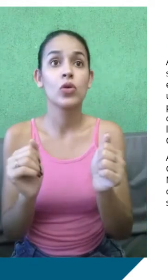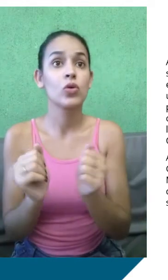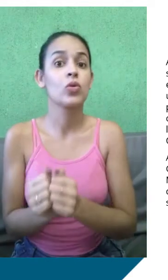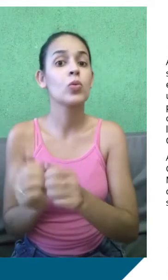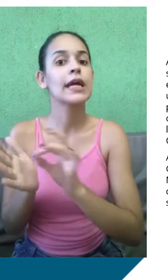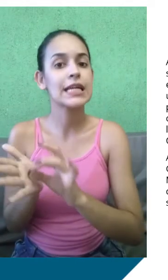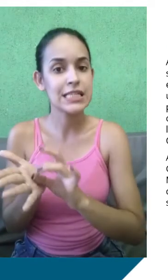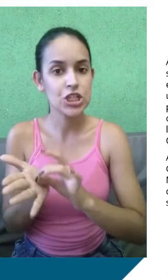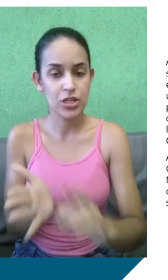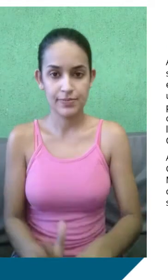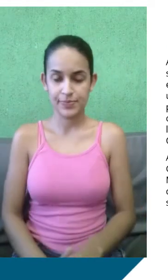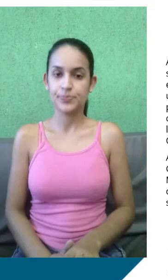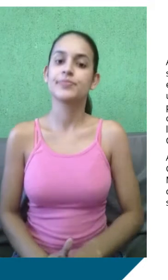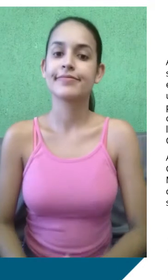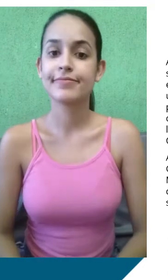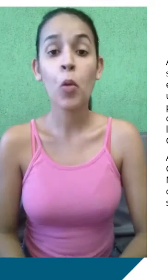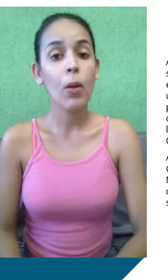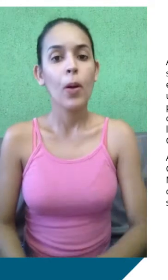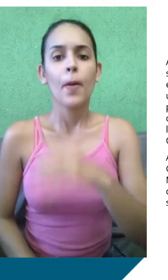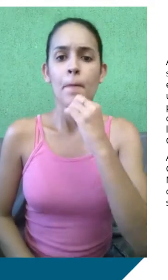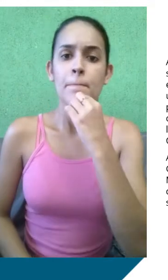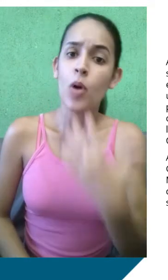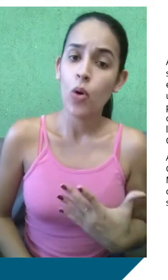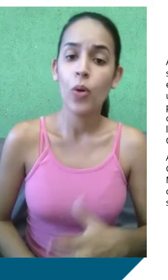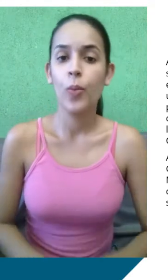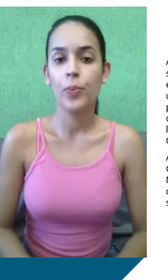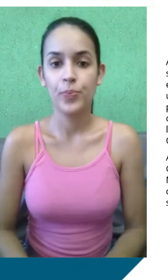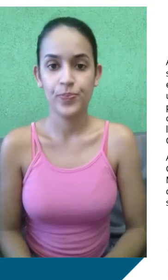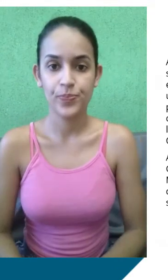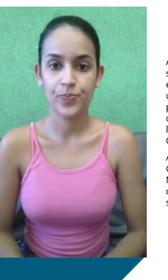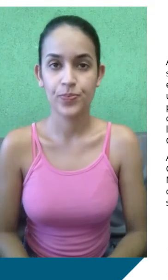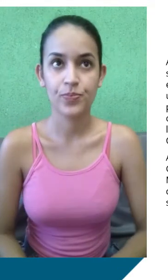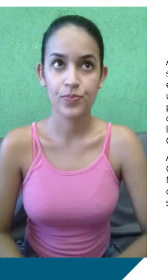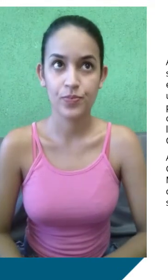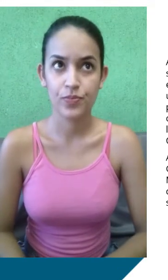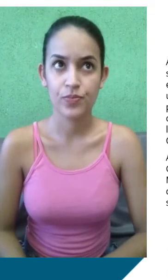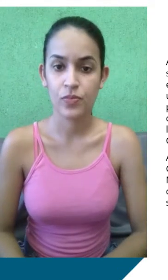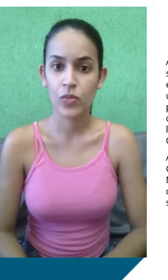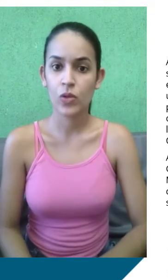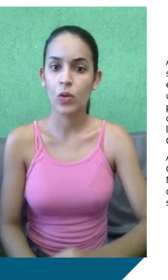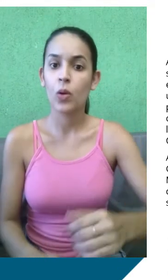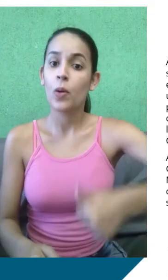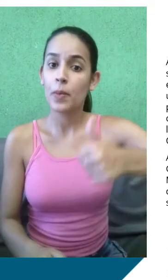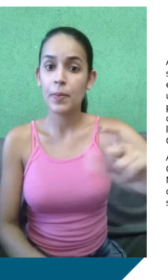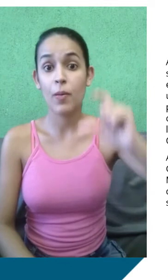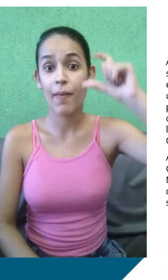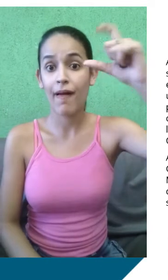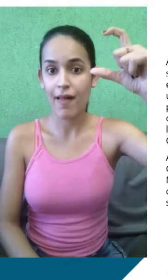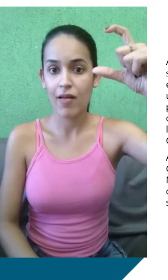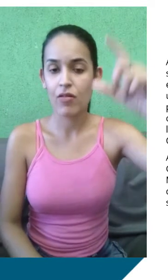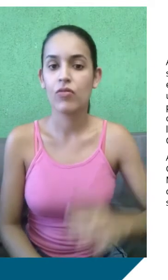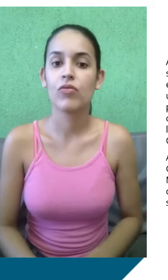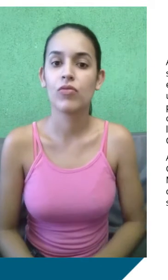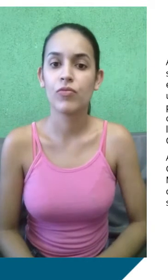parágrafo corresponde a uma narração feita em sua grande parte de maneira imparcial, que resume o início